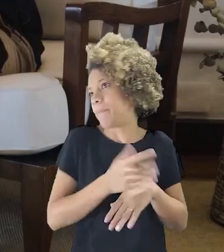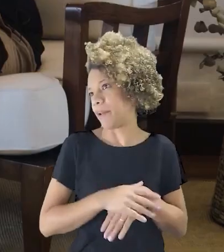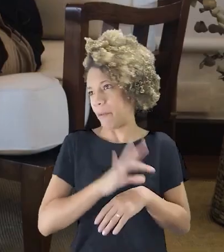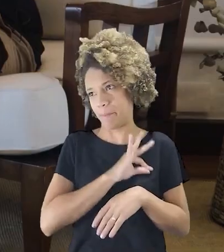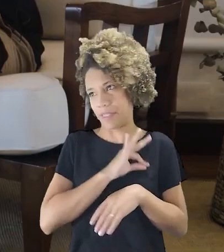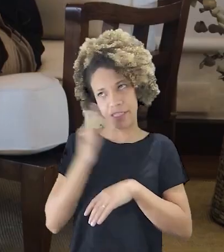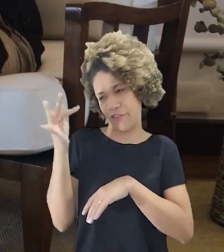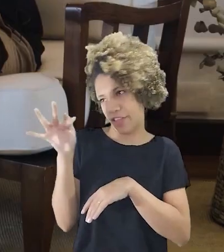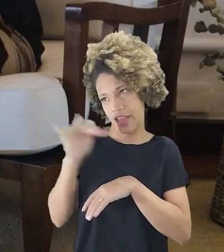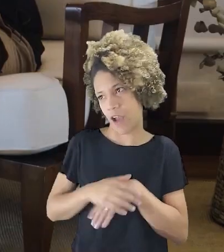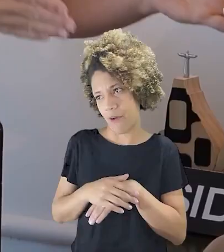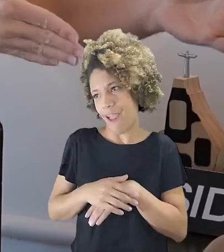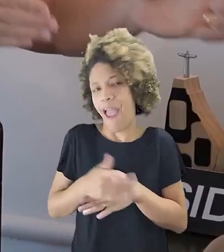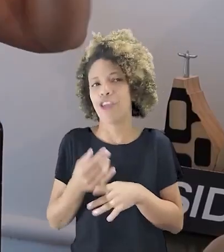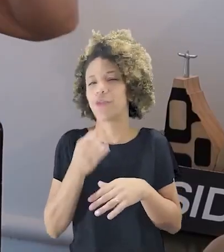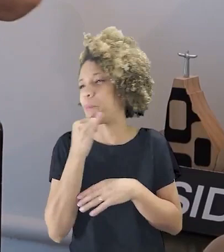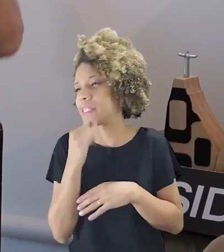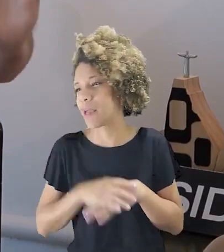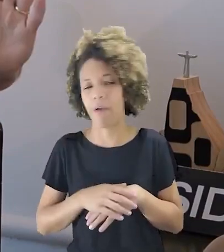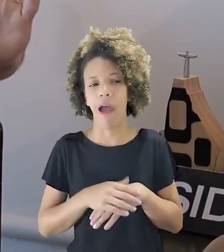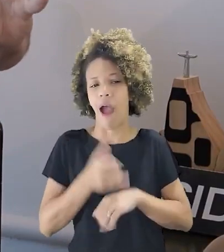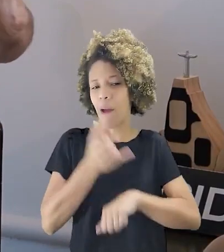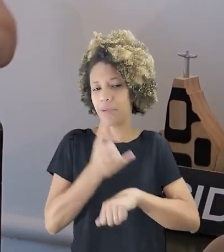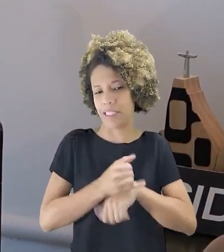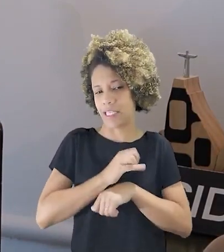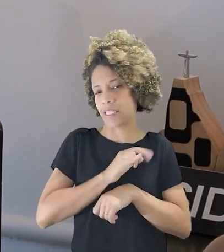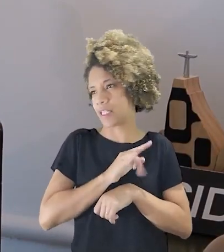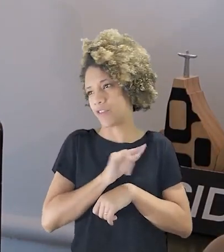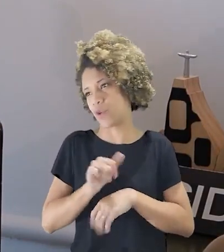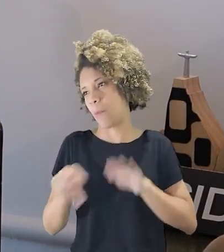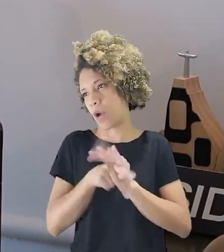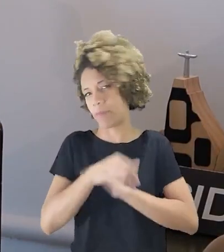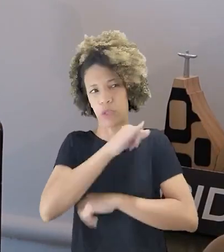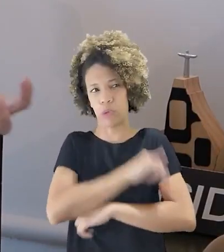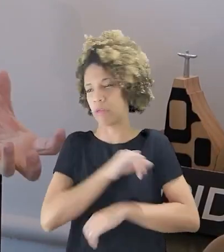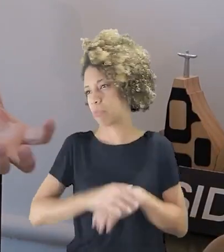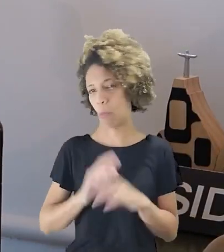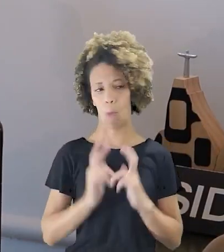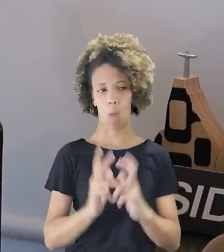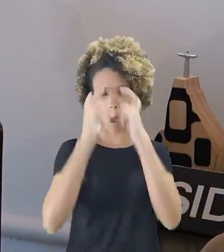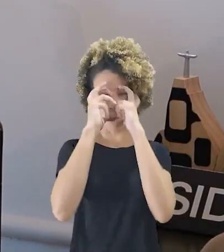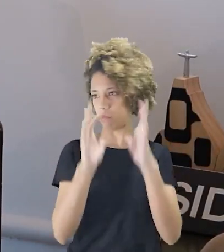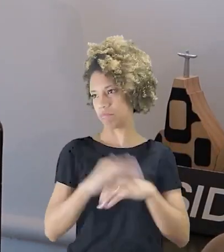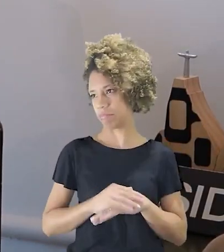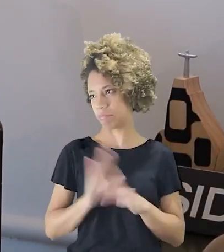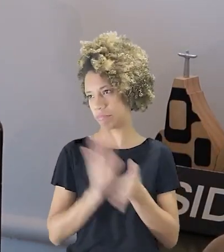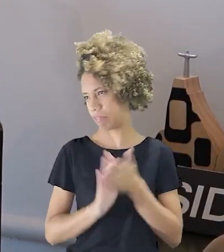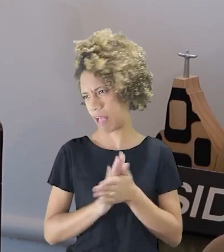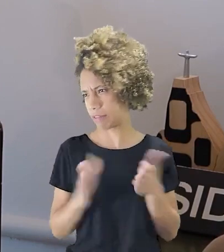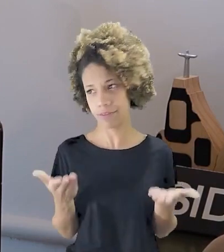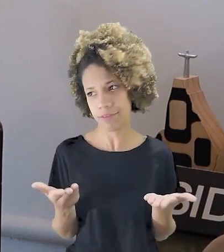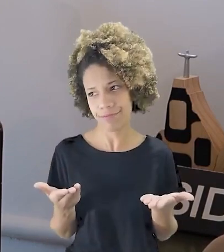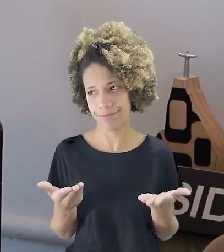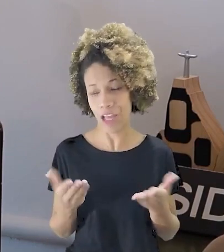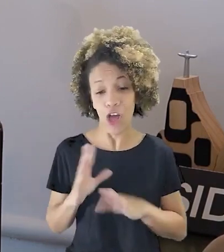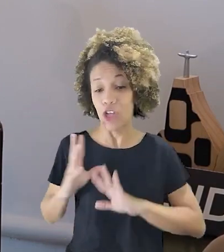se a Polícia Civil do Rio de Janeiro e o Ministério Público do Rio de Janeiro não enxergassem nada. Todas as grandes prisões políticas que ocorriam no nosso estado